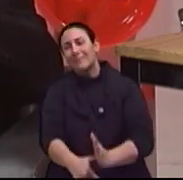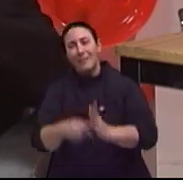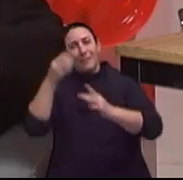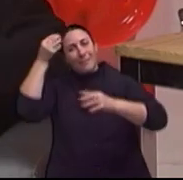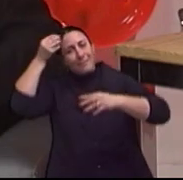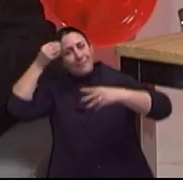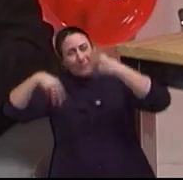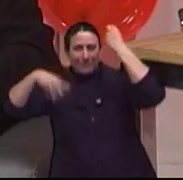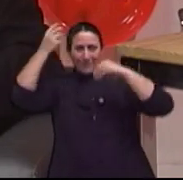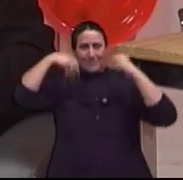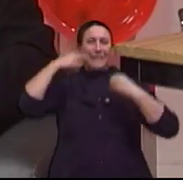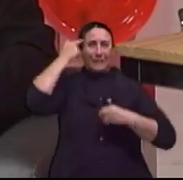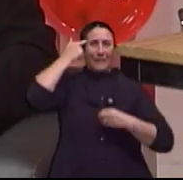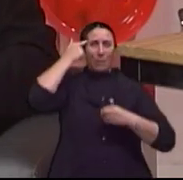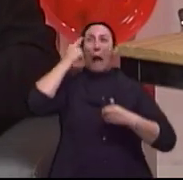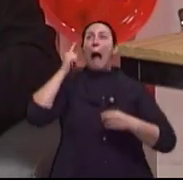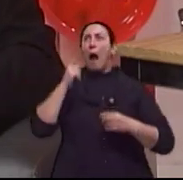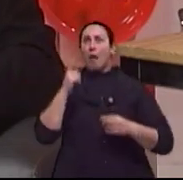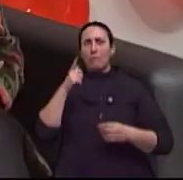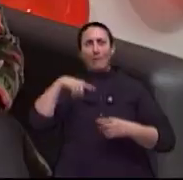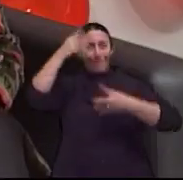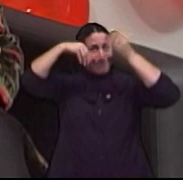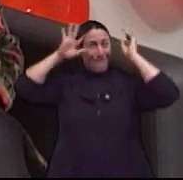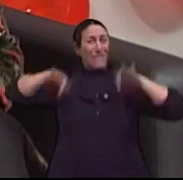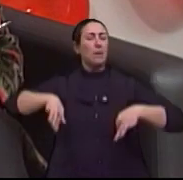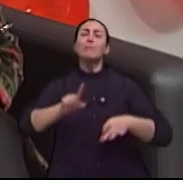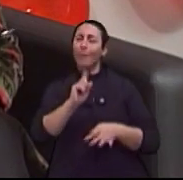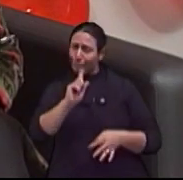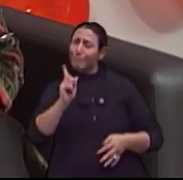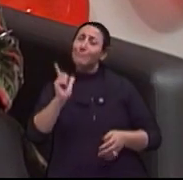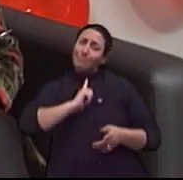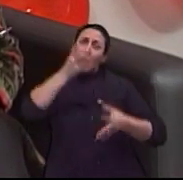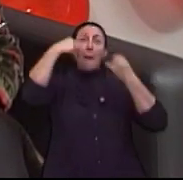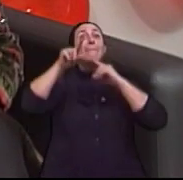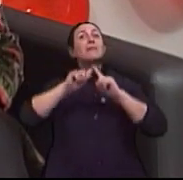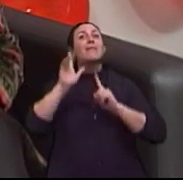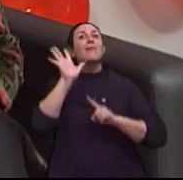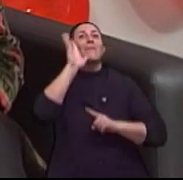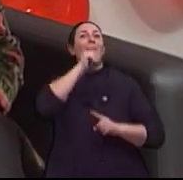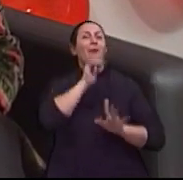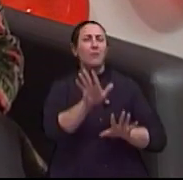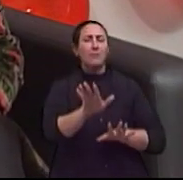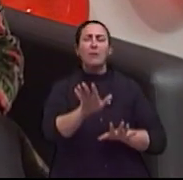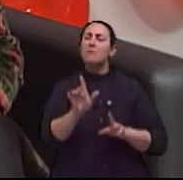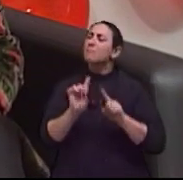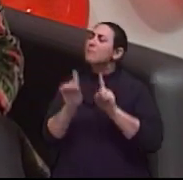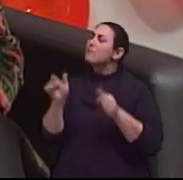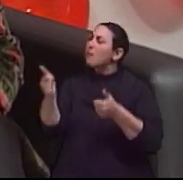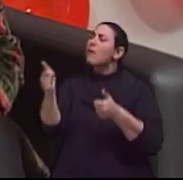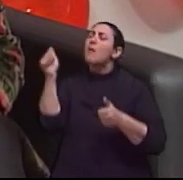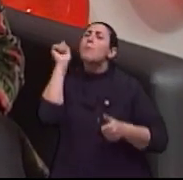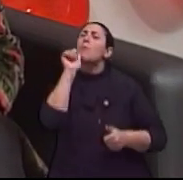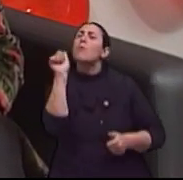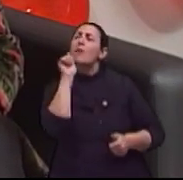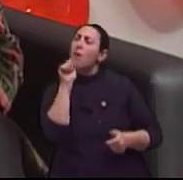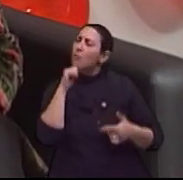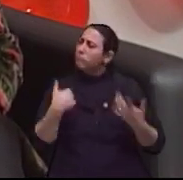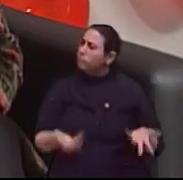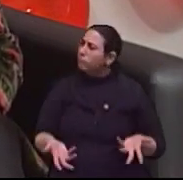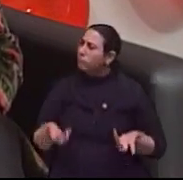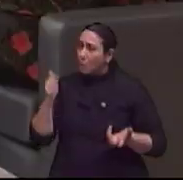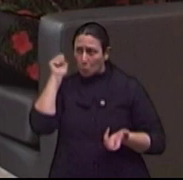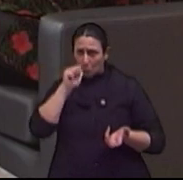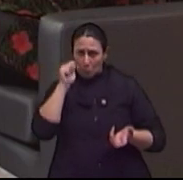melhor entende ah ok s tá e nas mulheres as mulheres o que eu noto que perdem